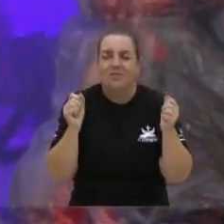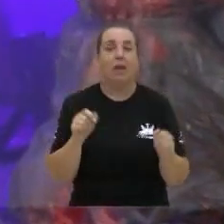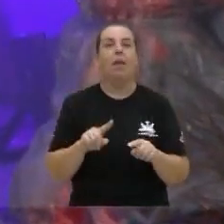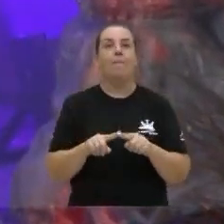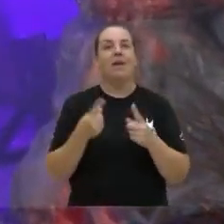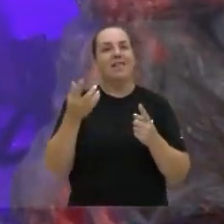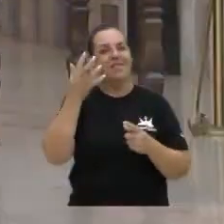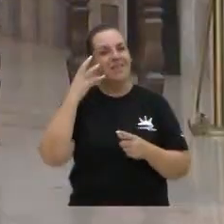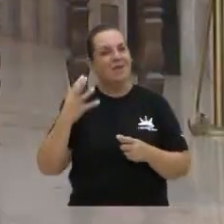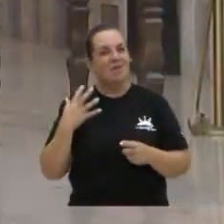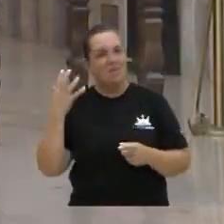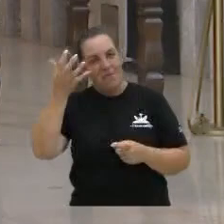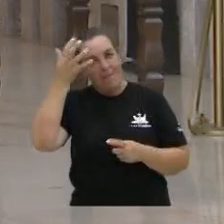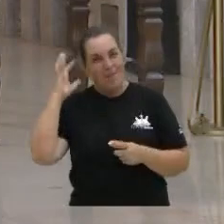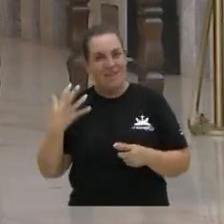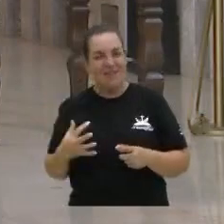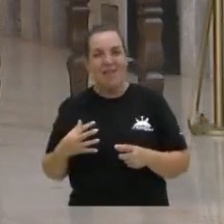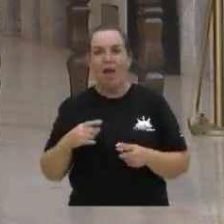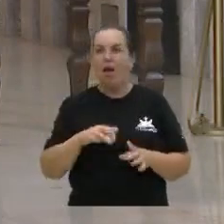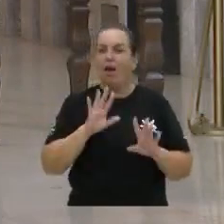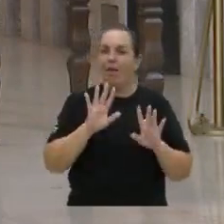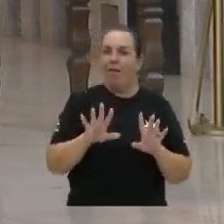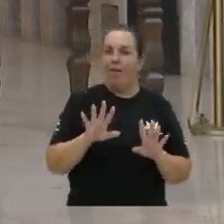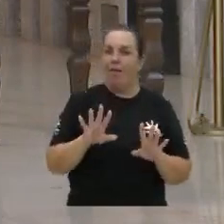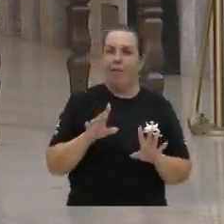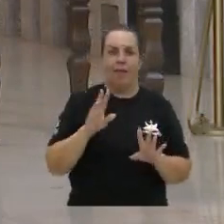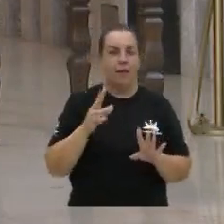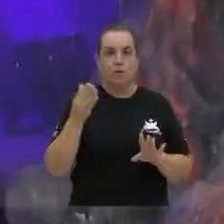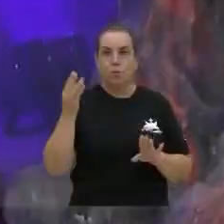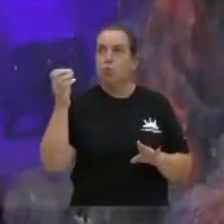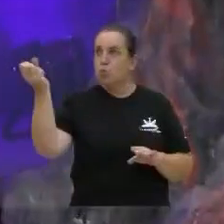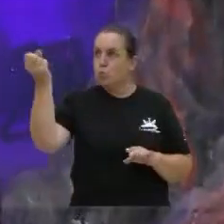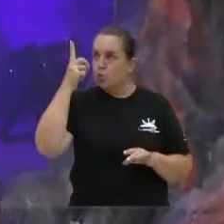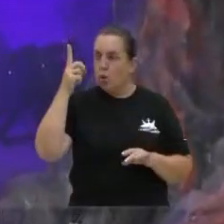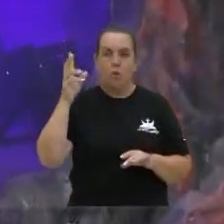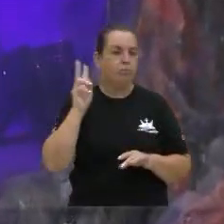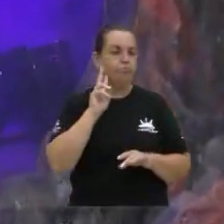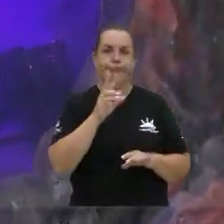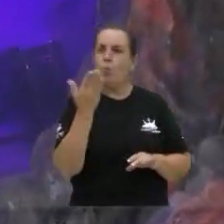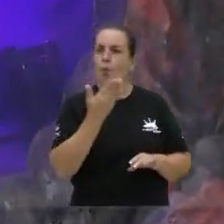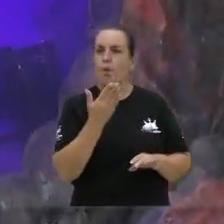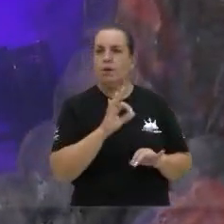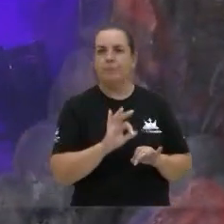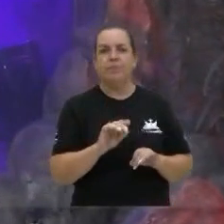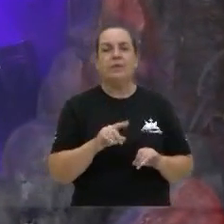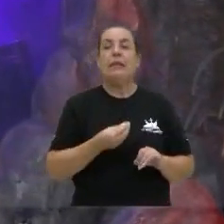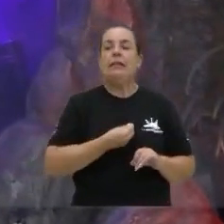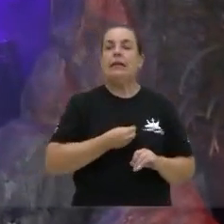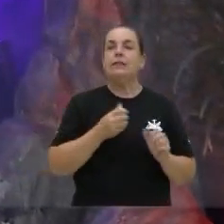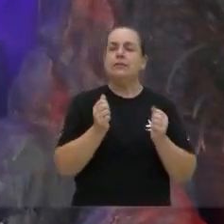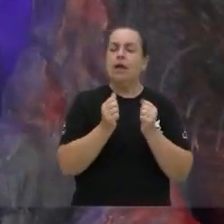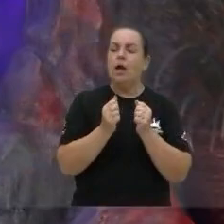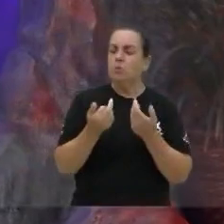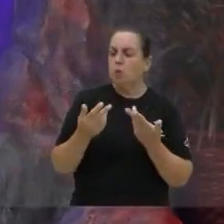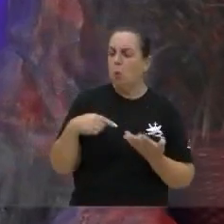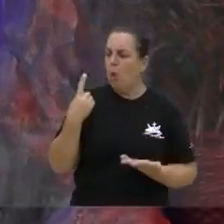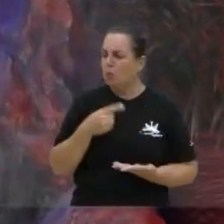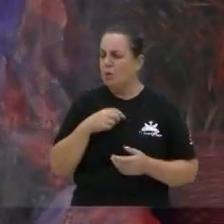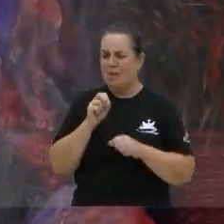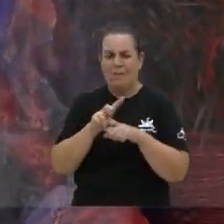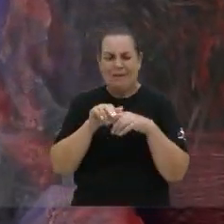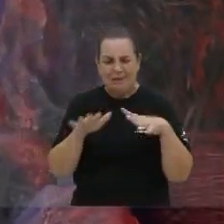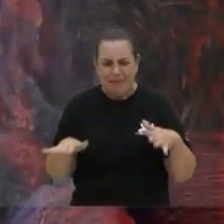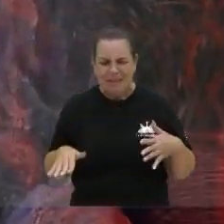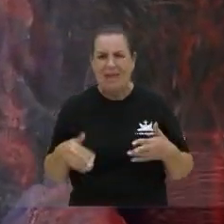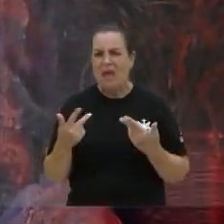Maria passa. Ela não tinha visto o sol. Ela está como nós em meio a uma pandemia.